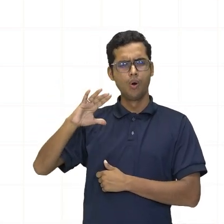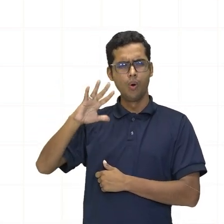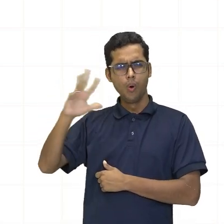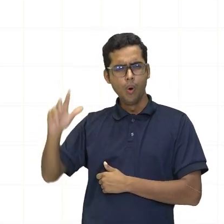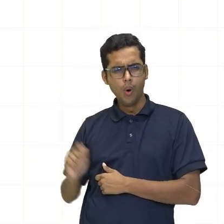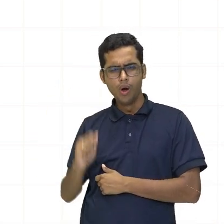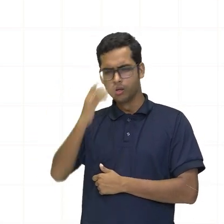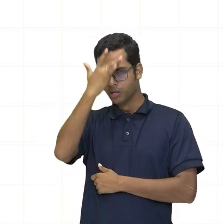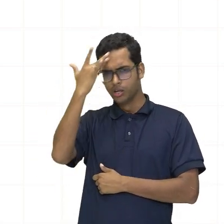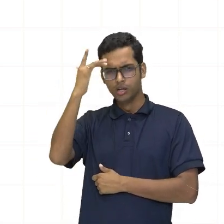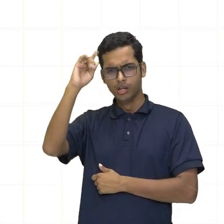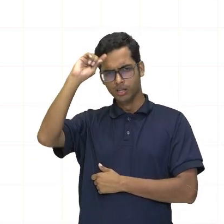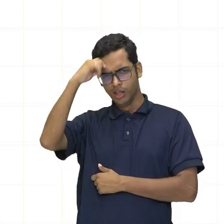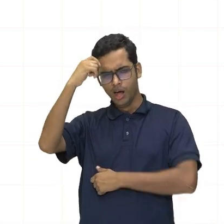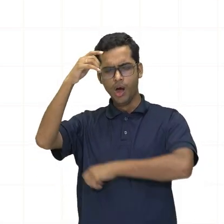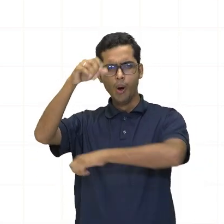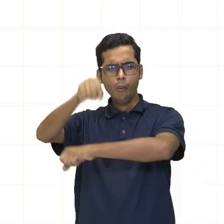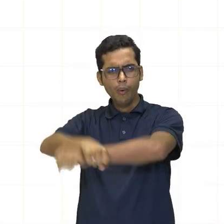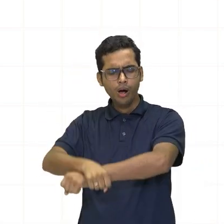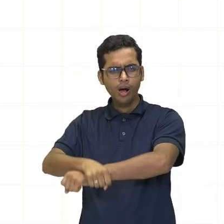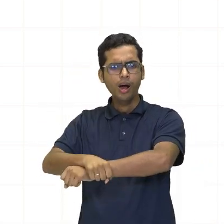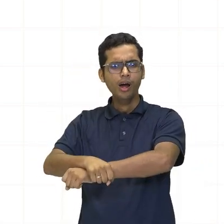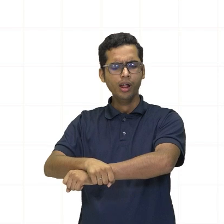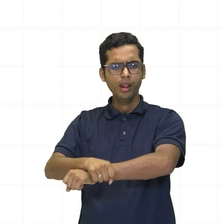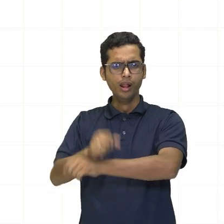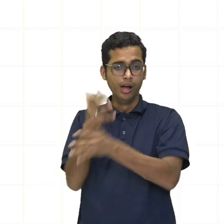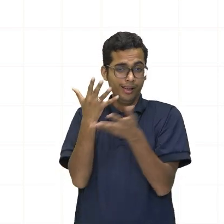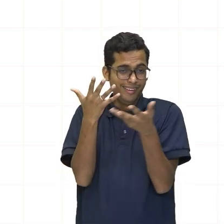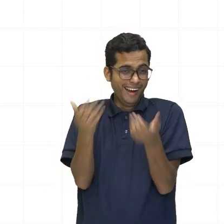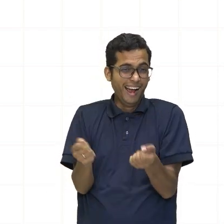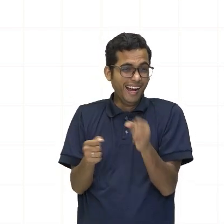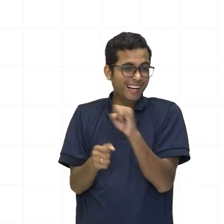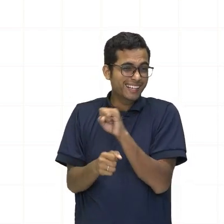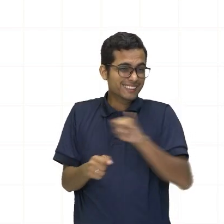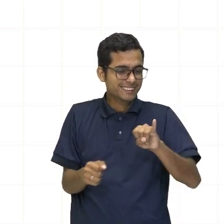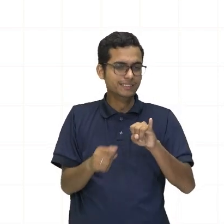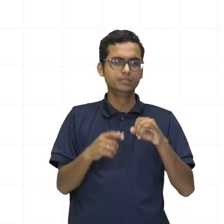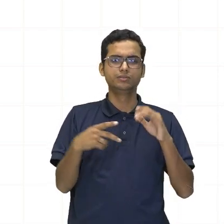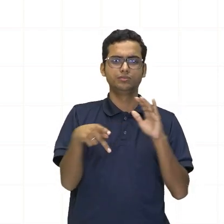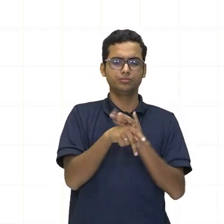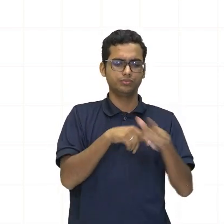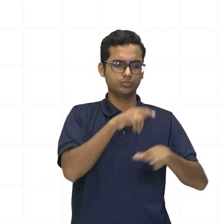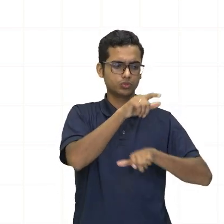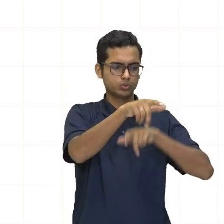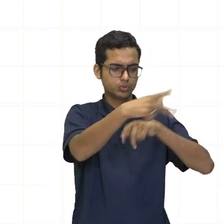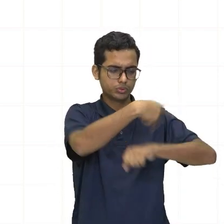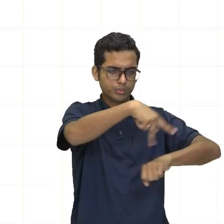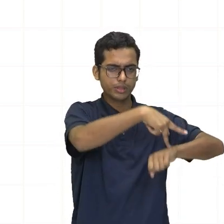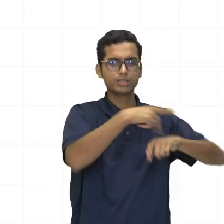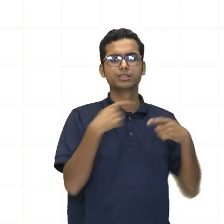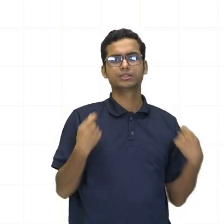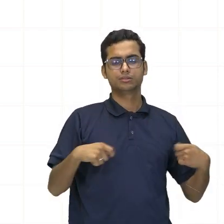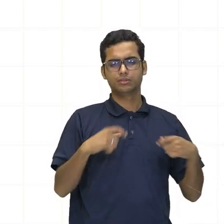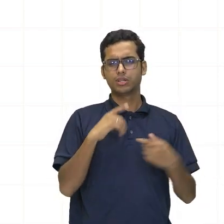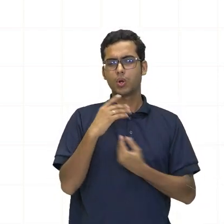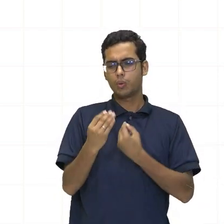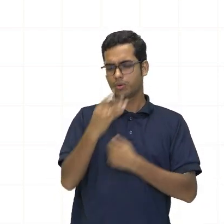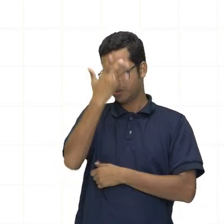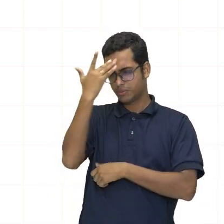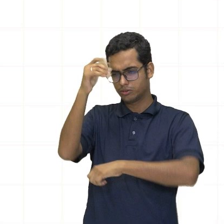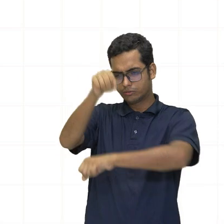negro africano, ela era tolerável, visto que ele precisaria ter esse sofrimento, ele